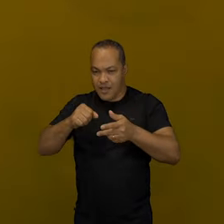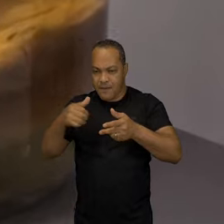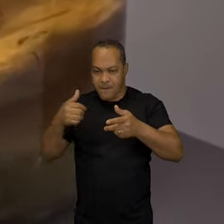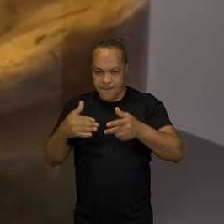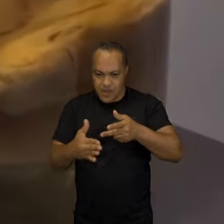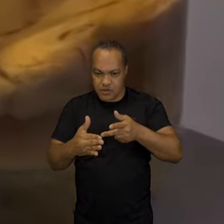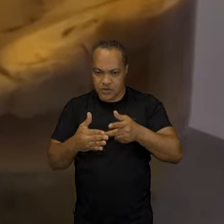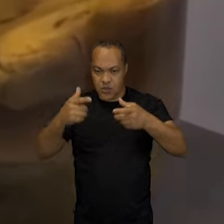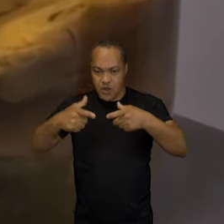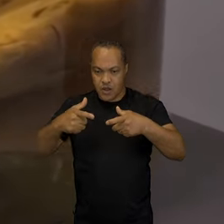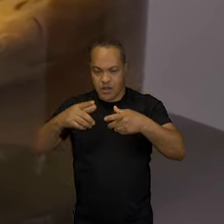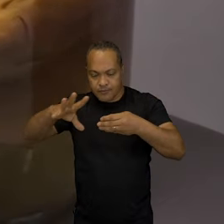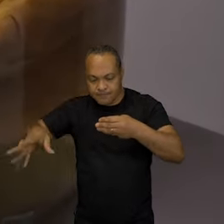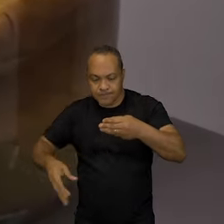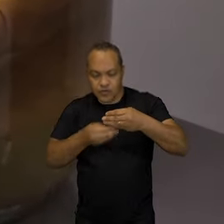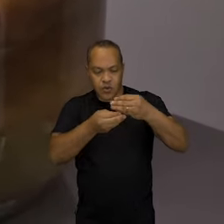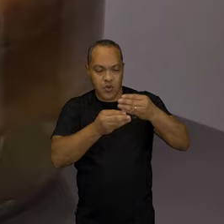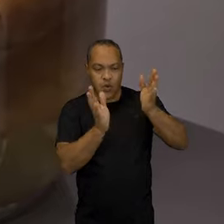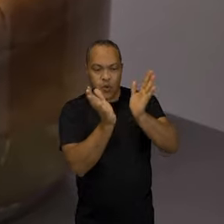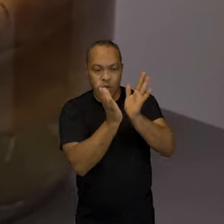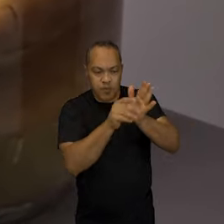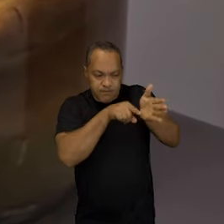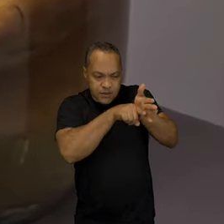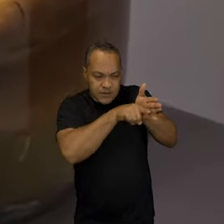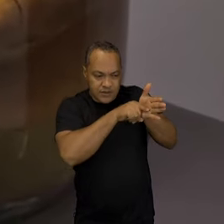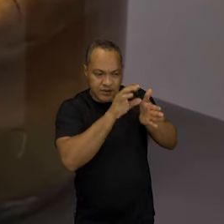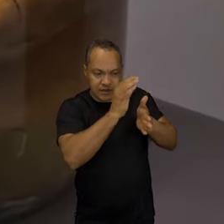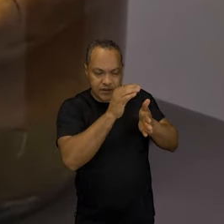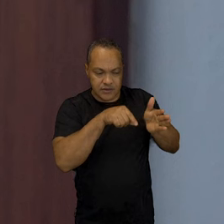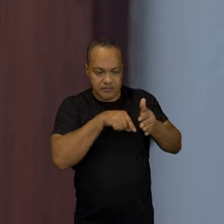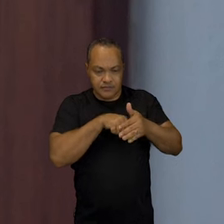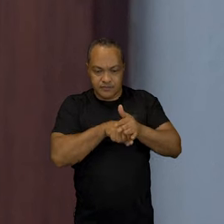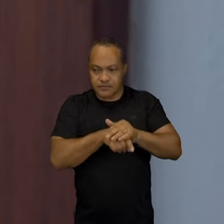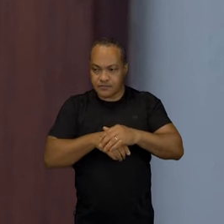natural e incluí-los em coleções científicas.